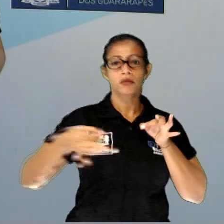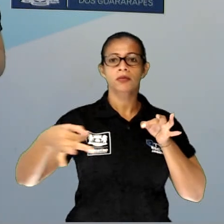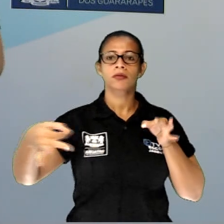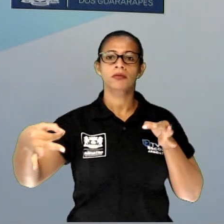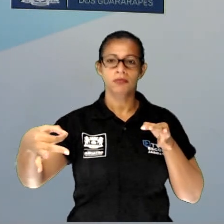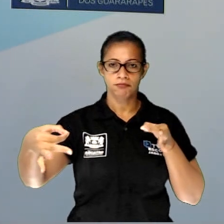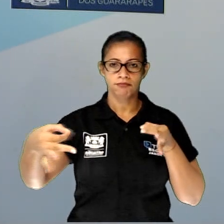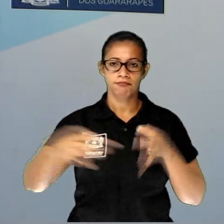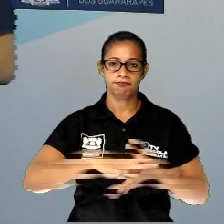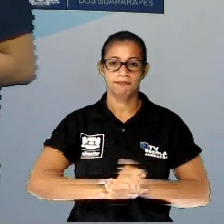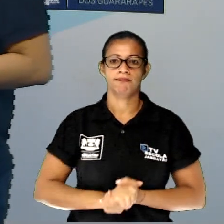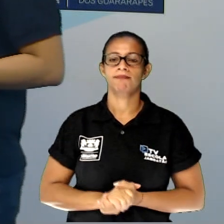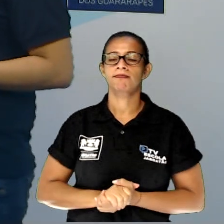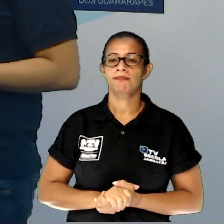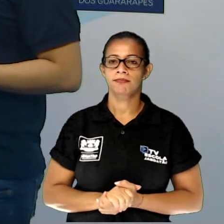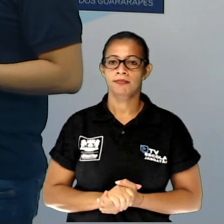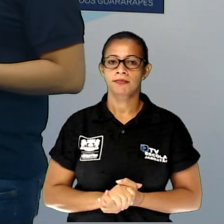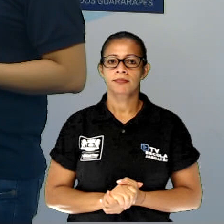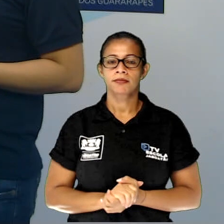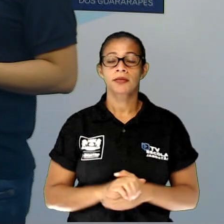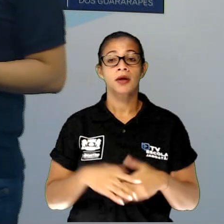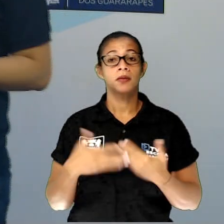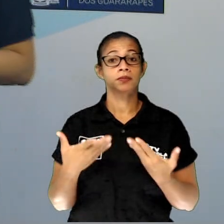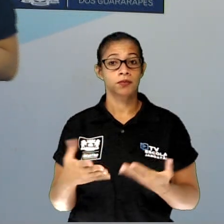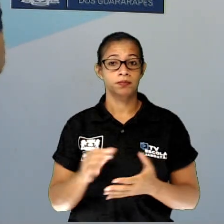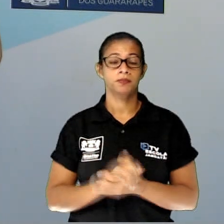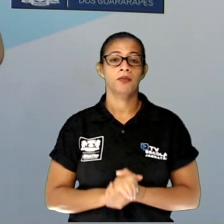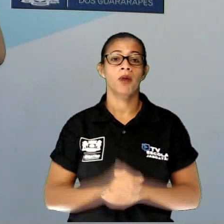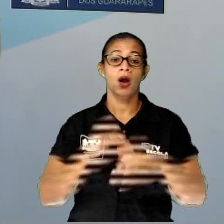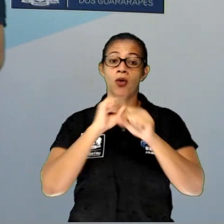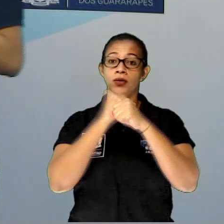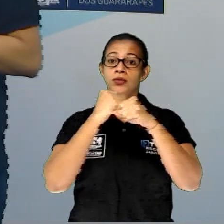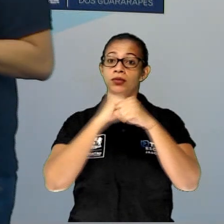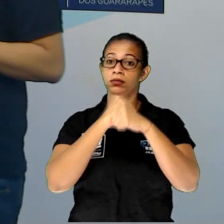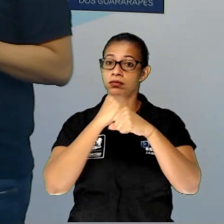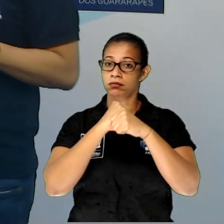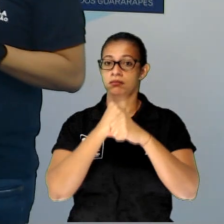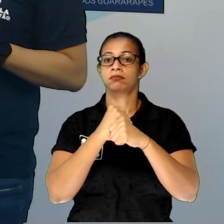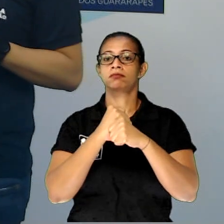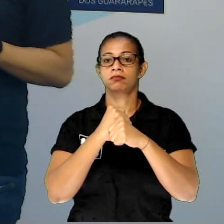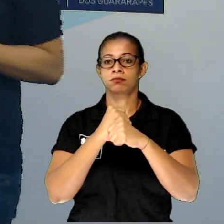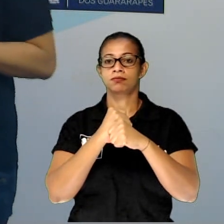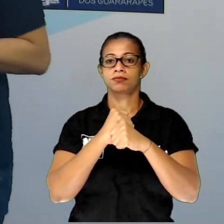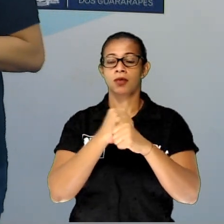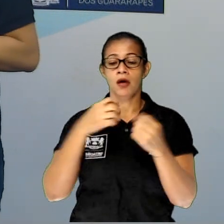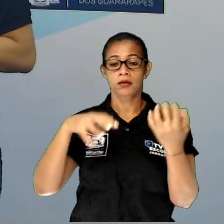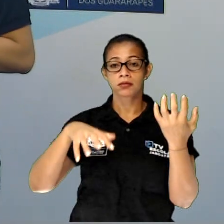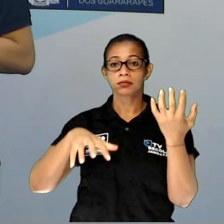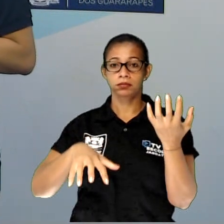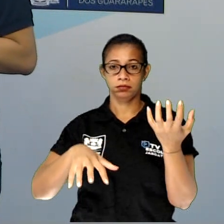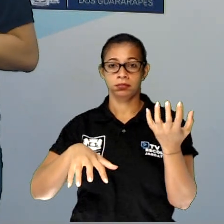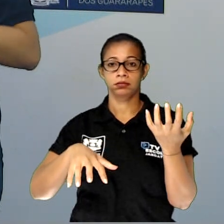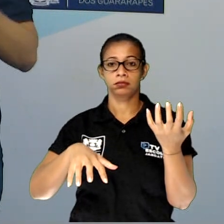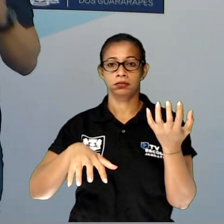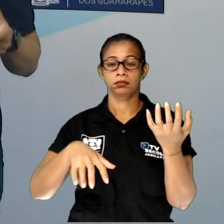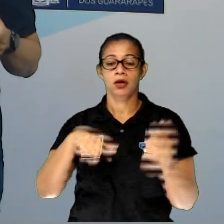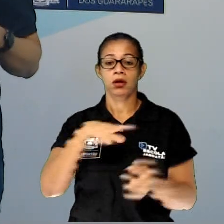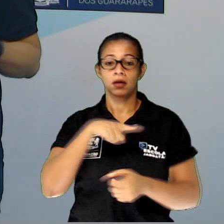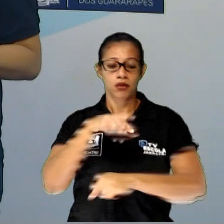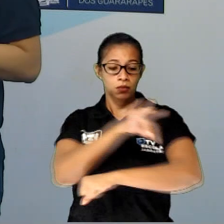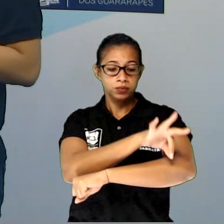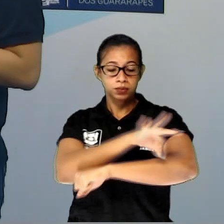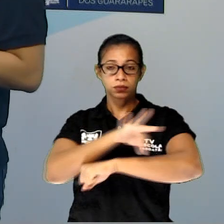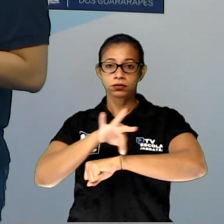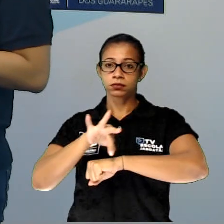Belém. Então, ó, para a construção de Brasília, ele contou com o projeto de